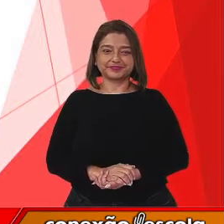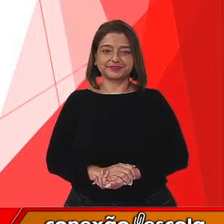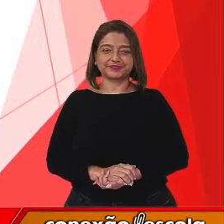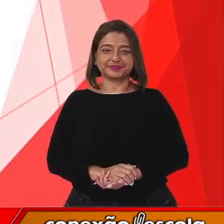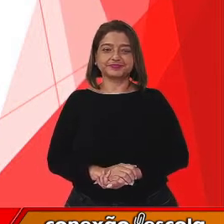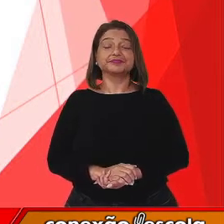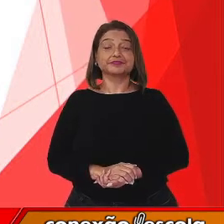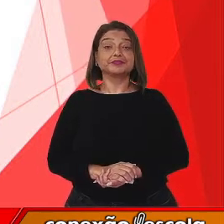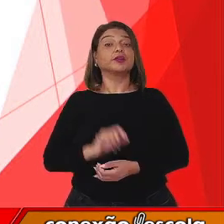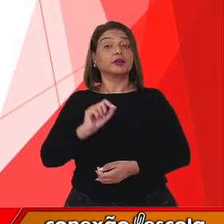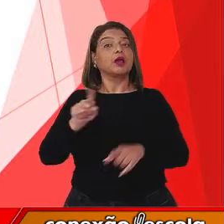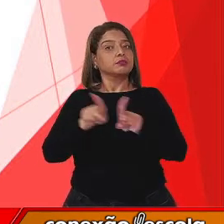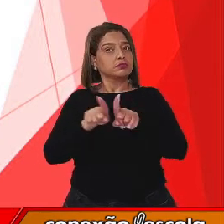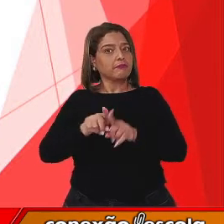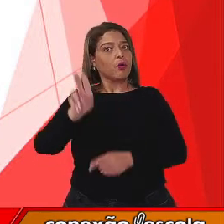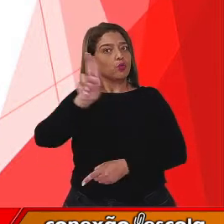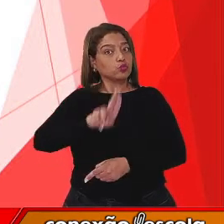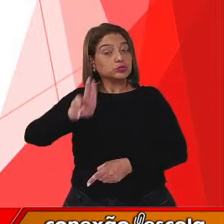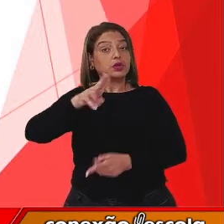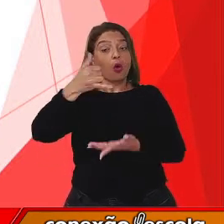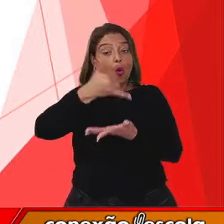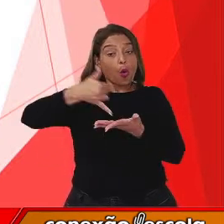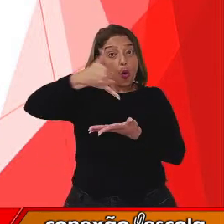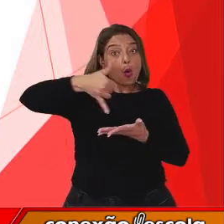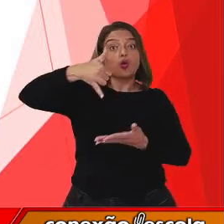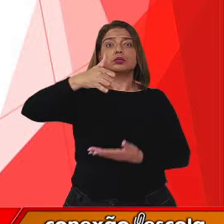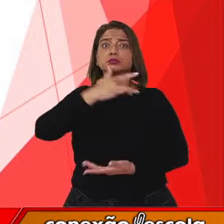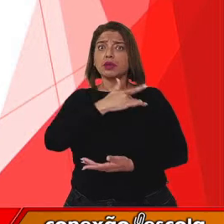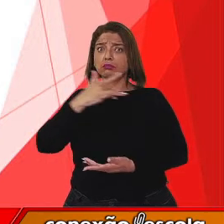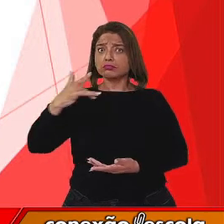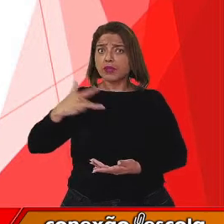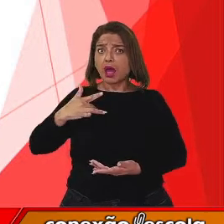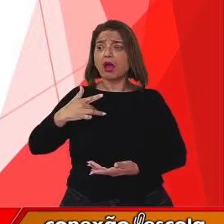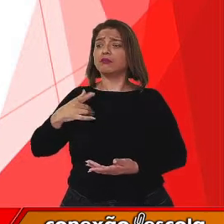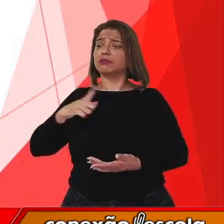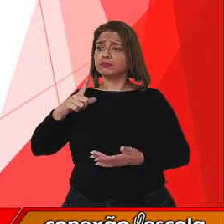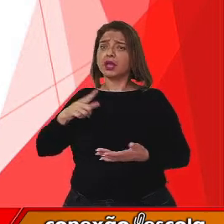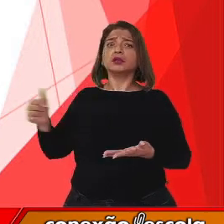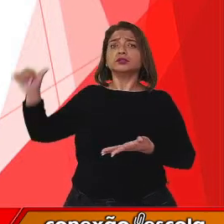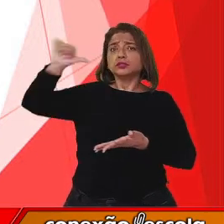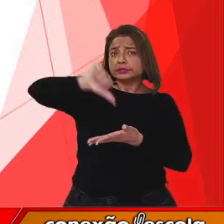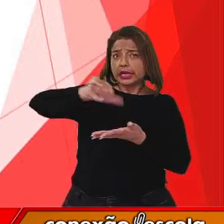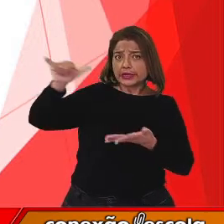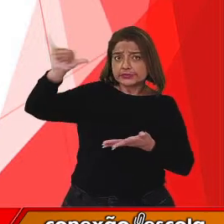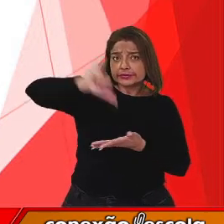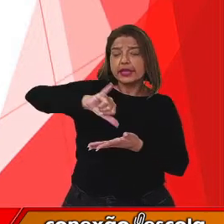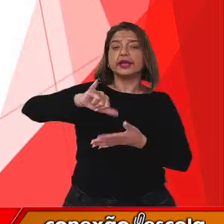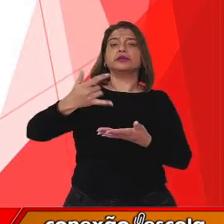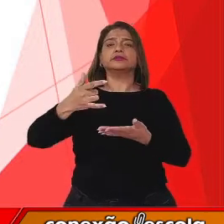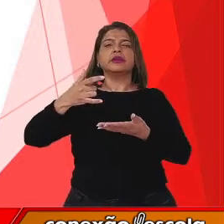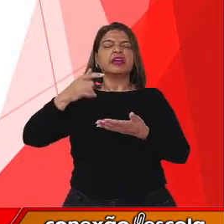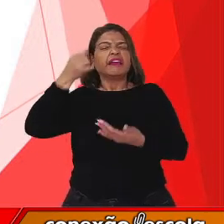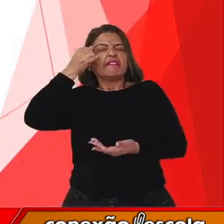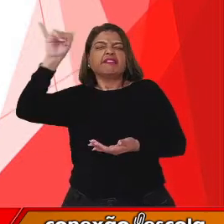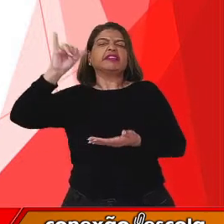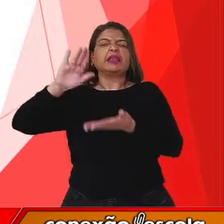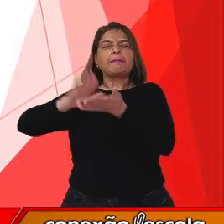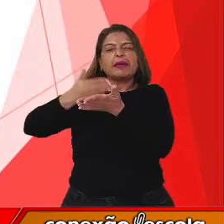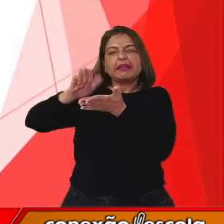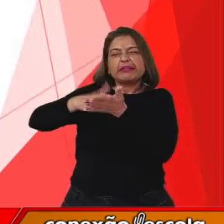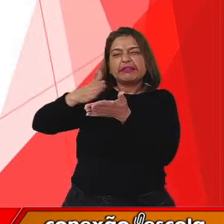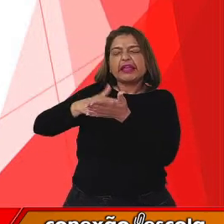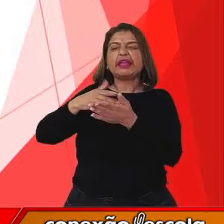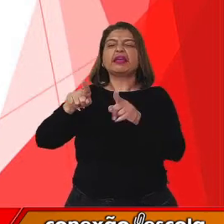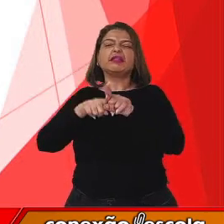trans fat. Então, nós vamos usar óleo saudável, como azeite de oliva, né? Limitar a manteiga e evitar